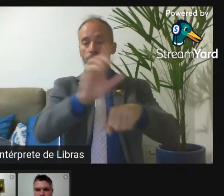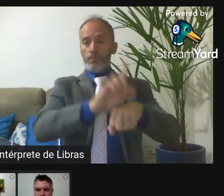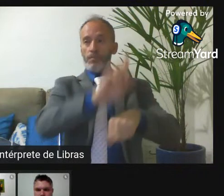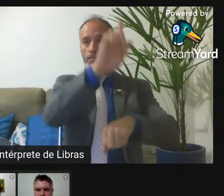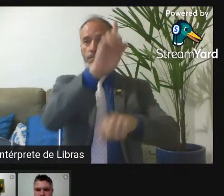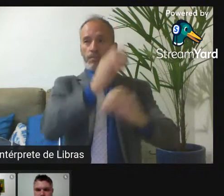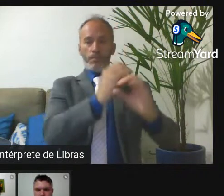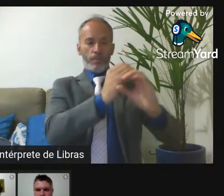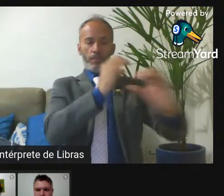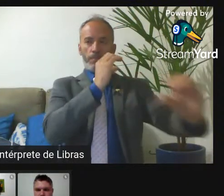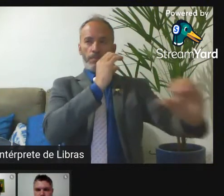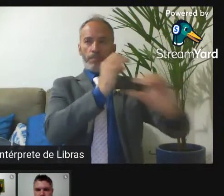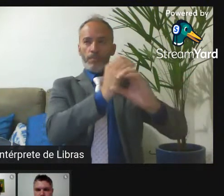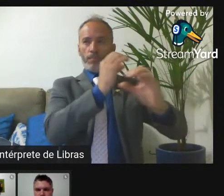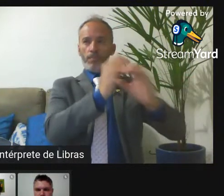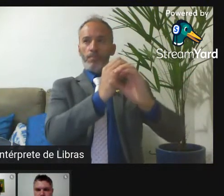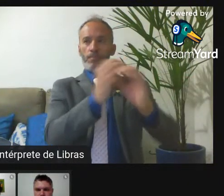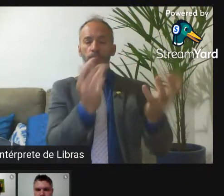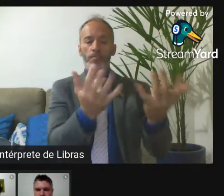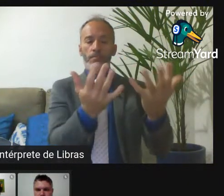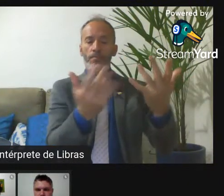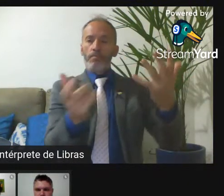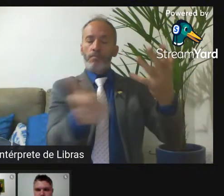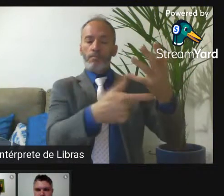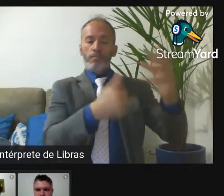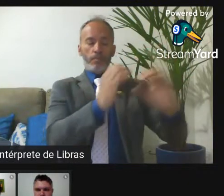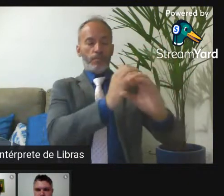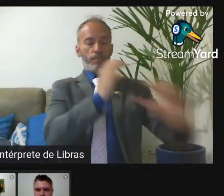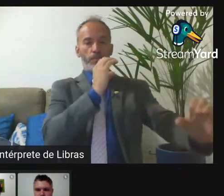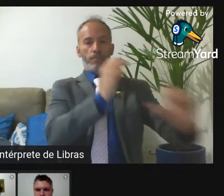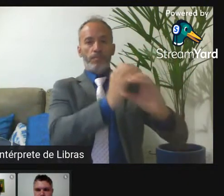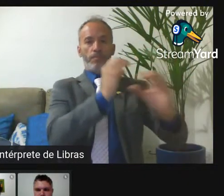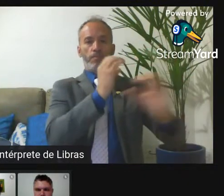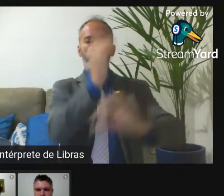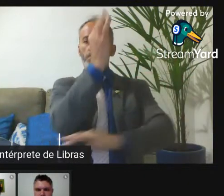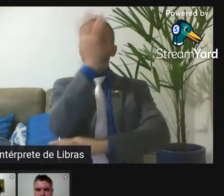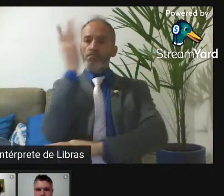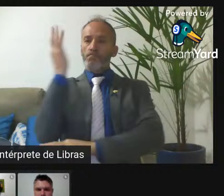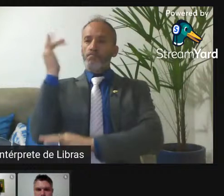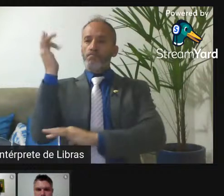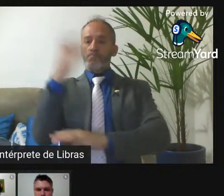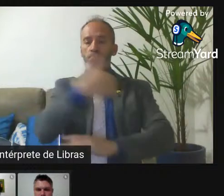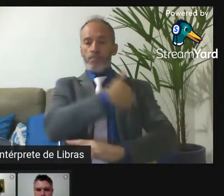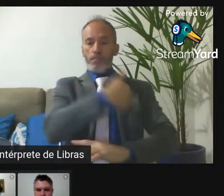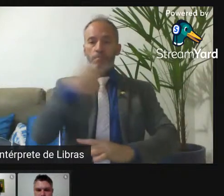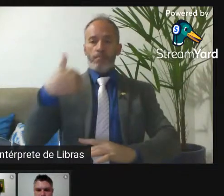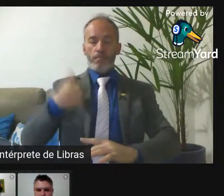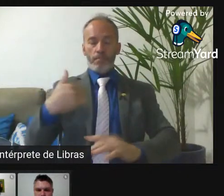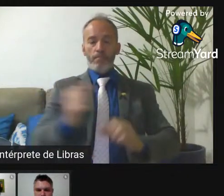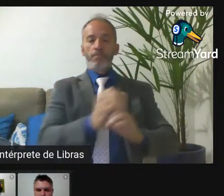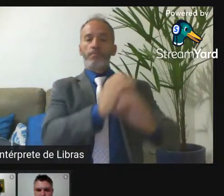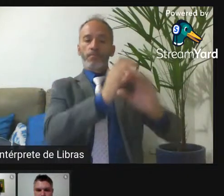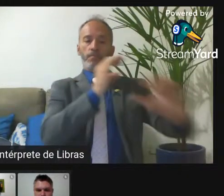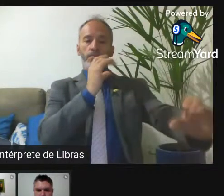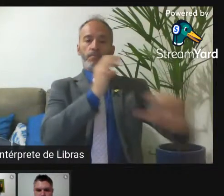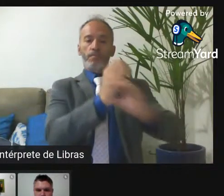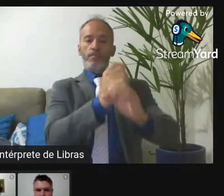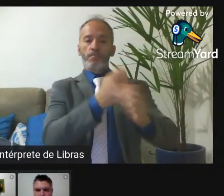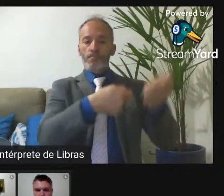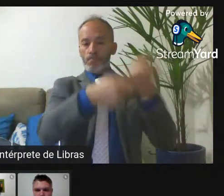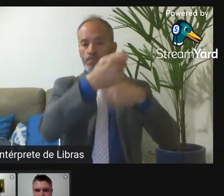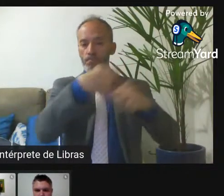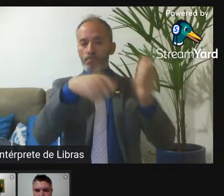em Engenharia Agrícola, Engenharia Ambiental e Sanitária, Engenharia de Controle